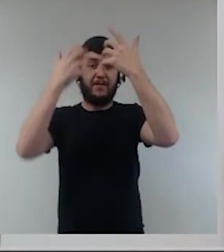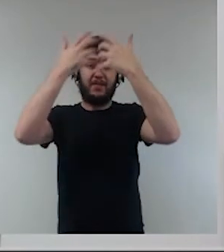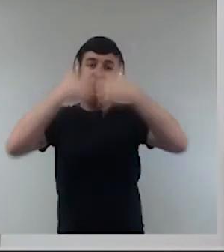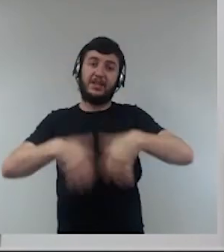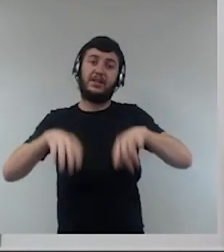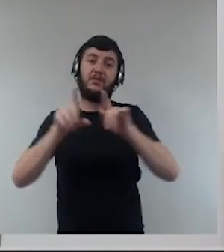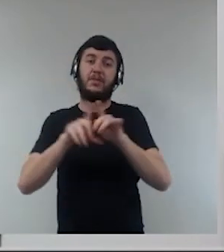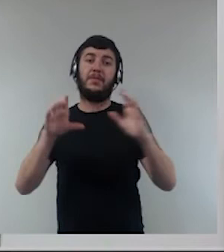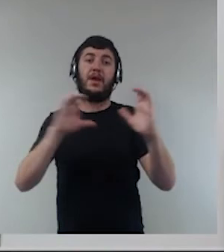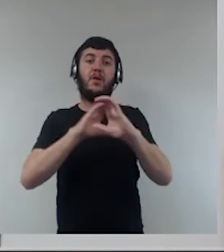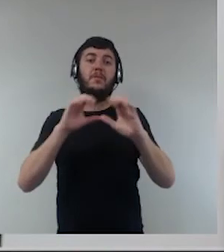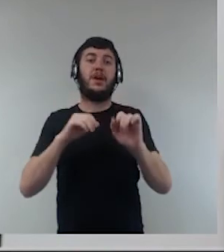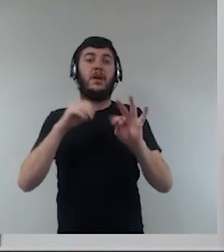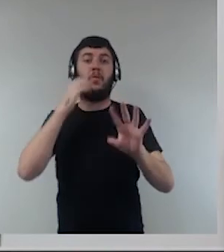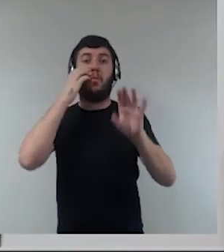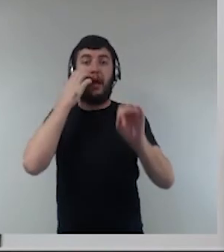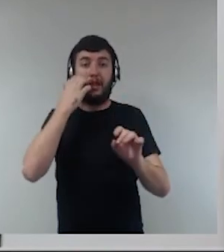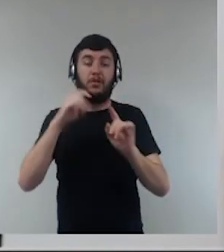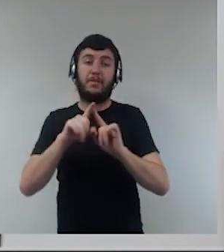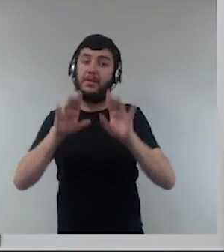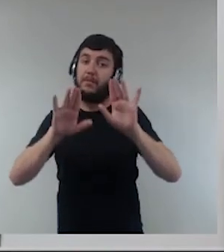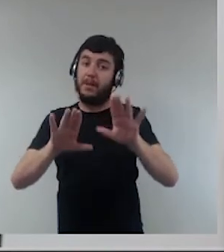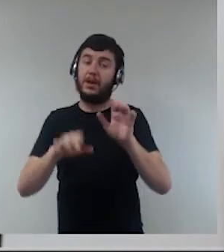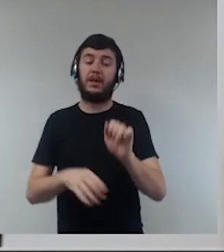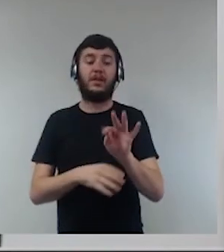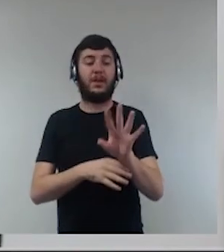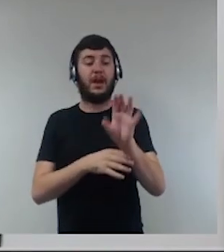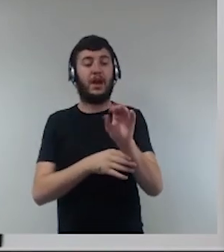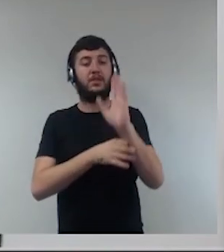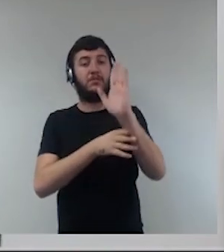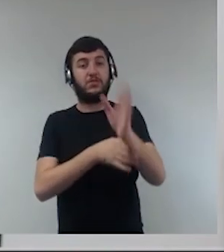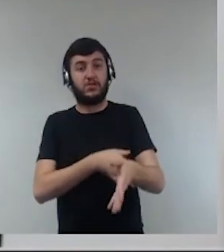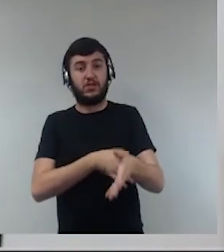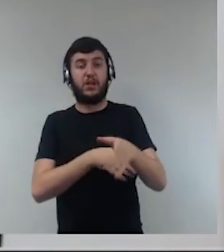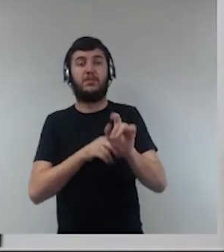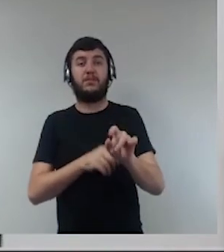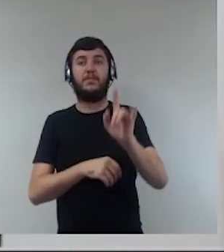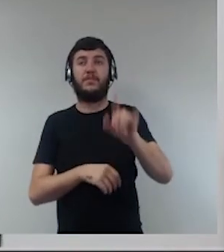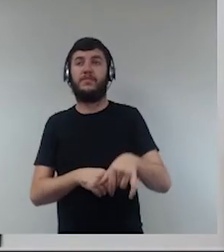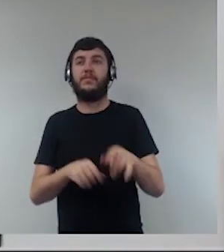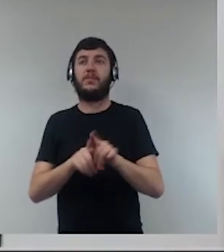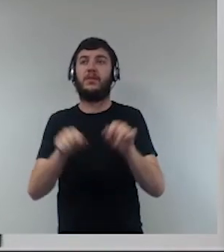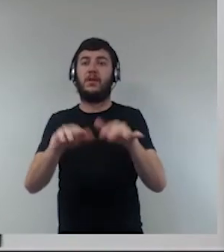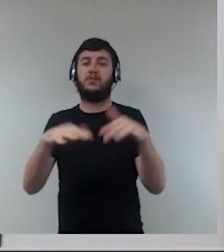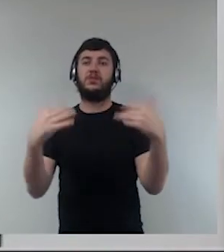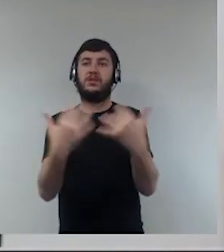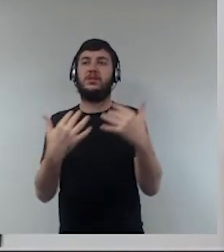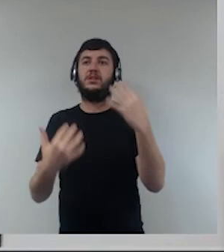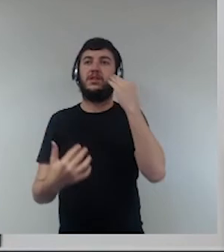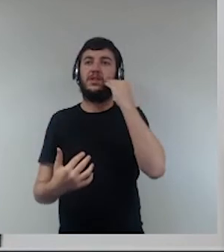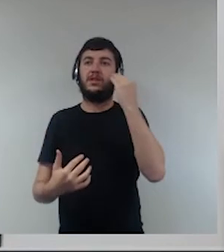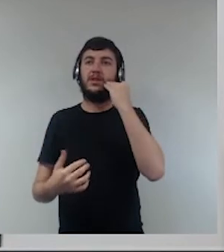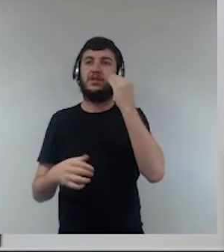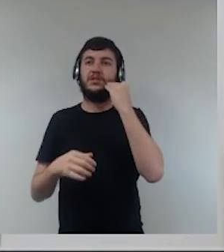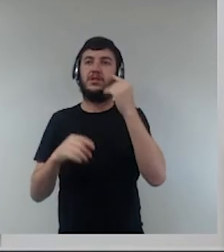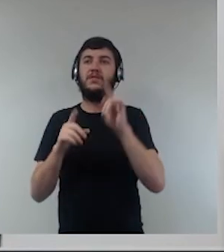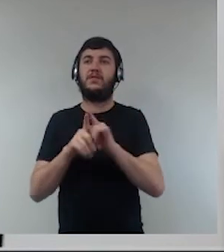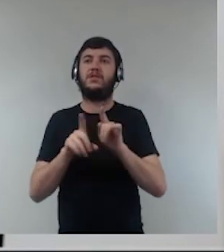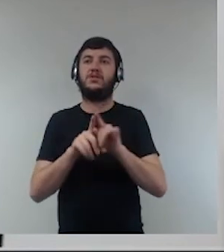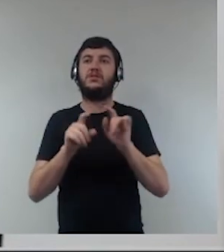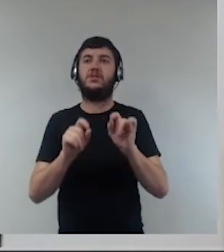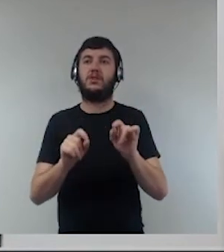mas com o ato propriamente dito, esse específico que é da audiência de tentativa de conciliação. E eu só tenho a renovar aqui